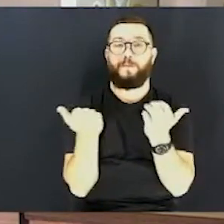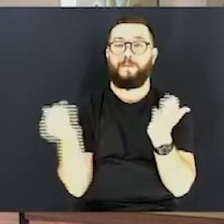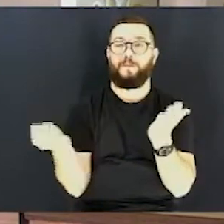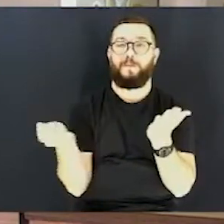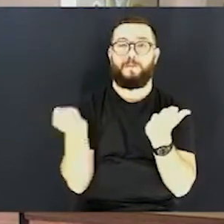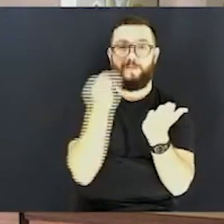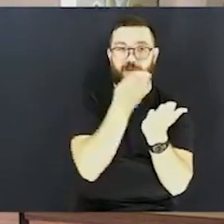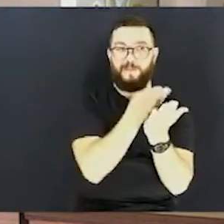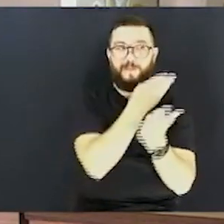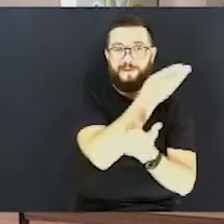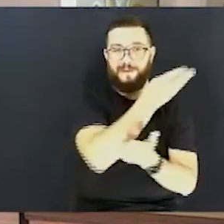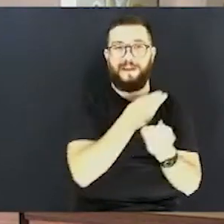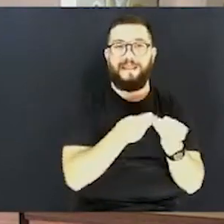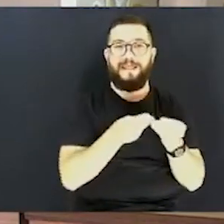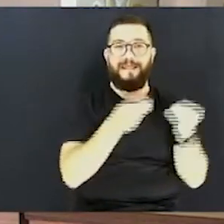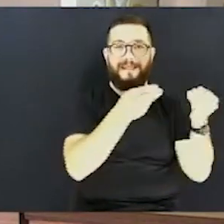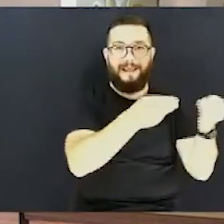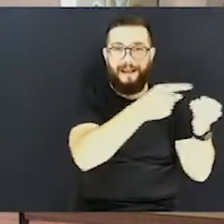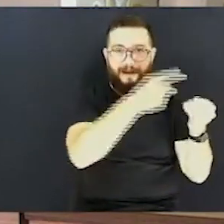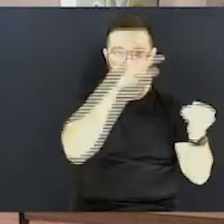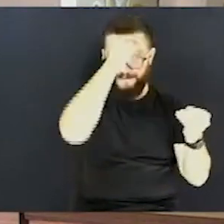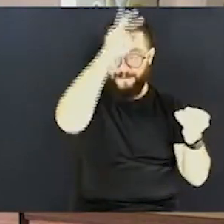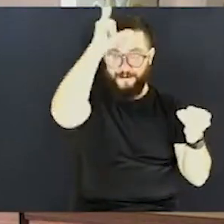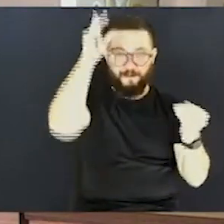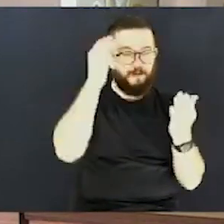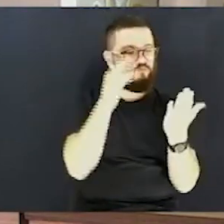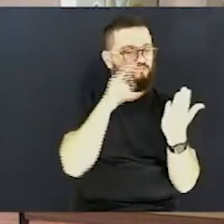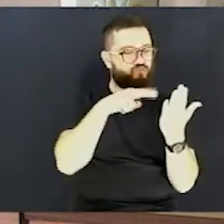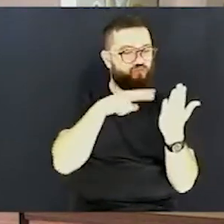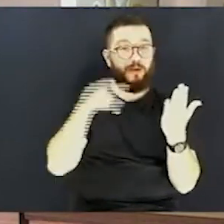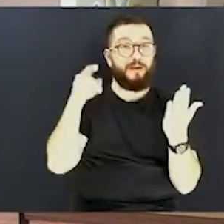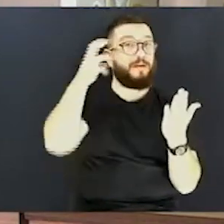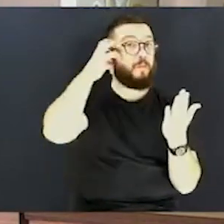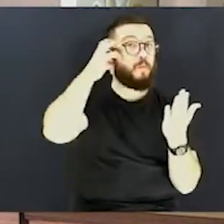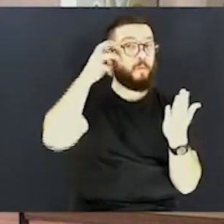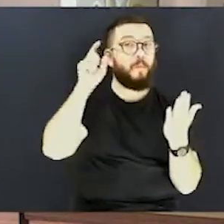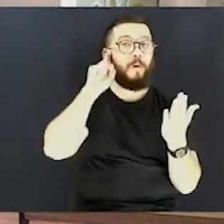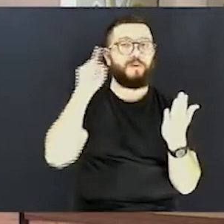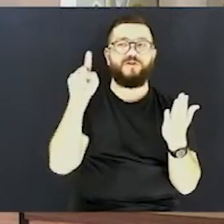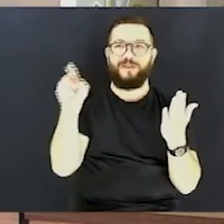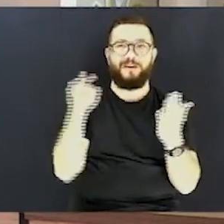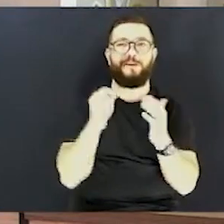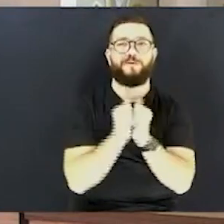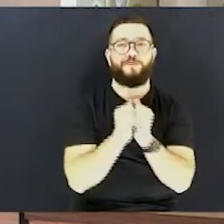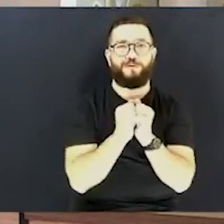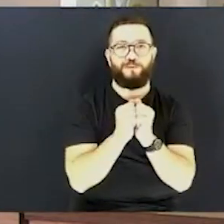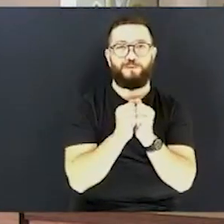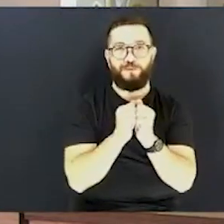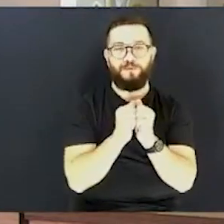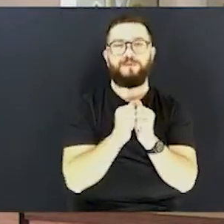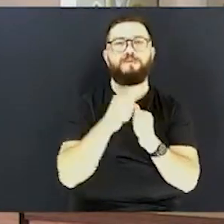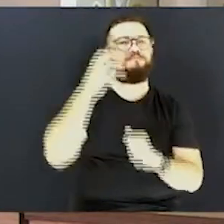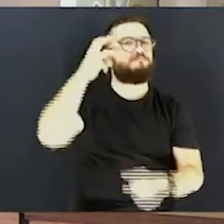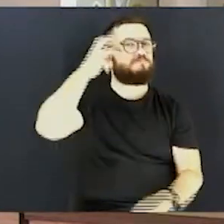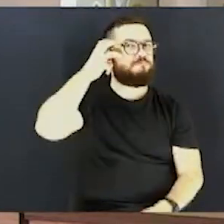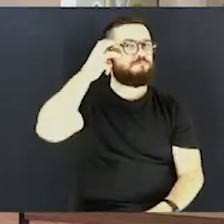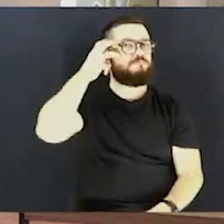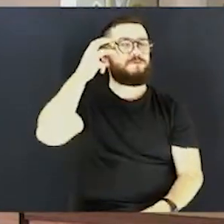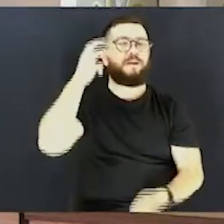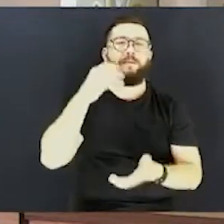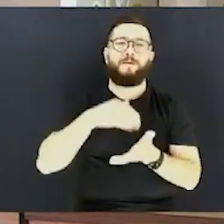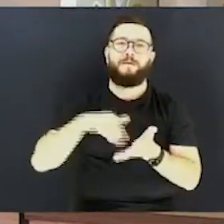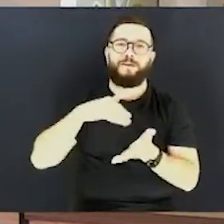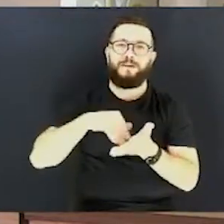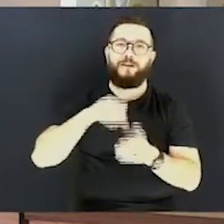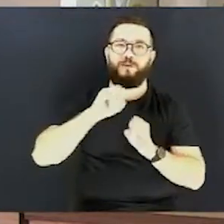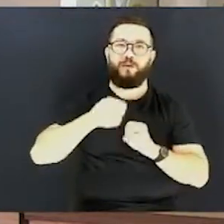como falou o vereador Dalton Borba presente nesse dia com o prefeito, junto com a secretária Maria Silva Bacila, acredito que a vereadora